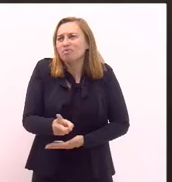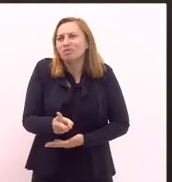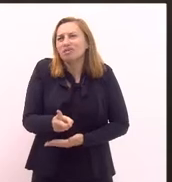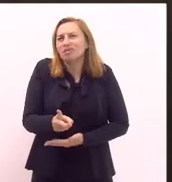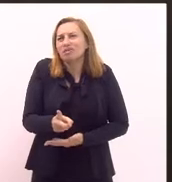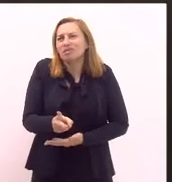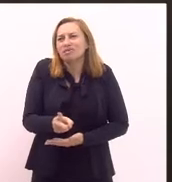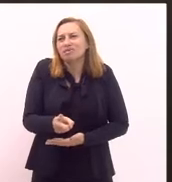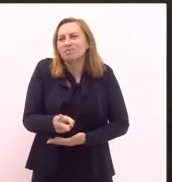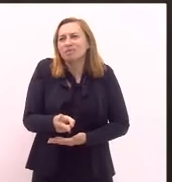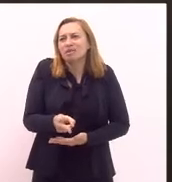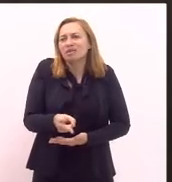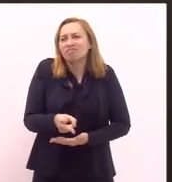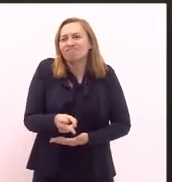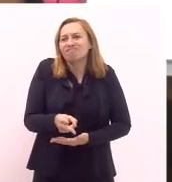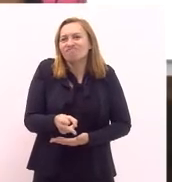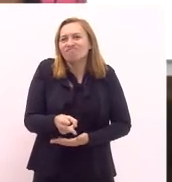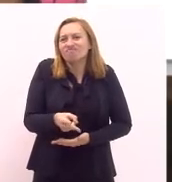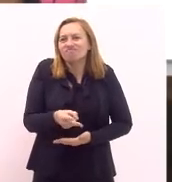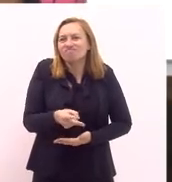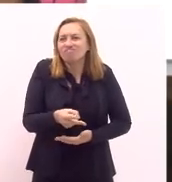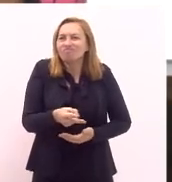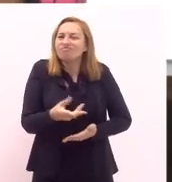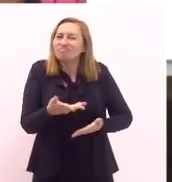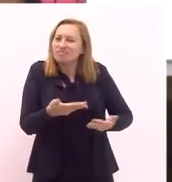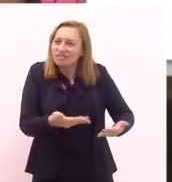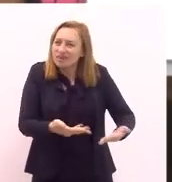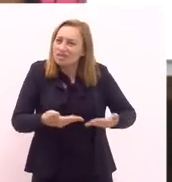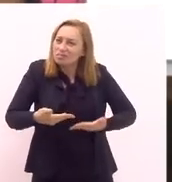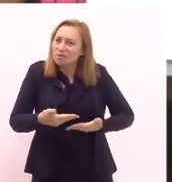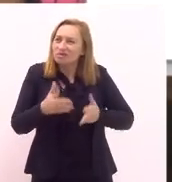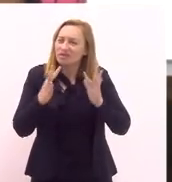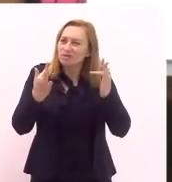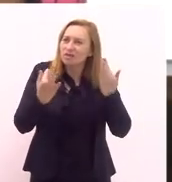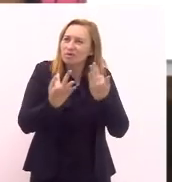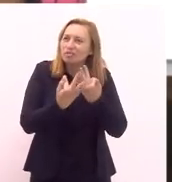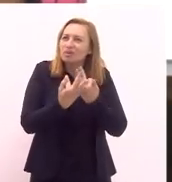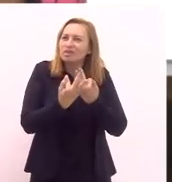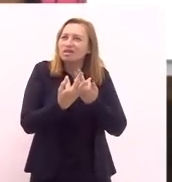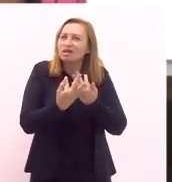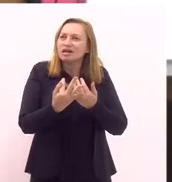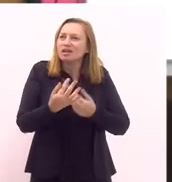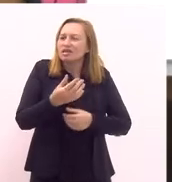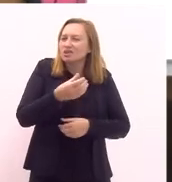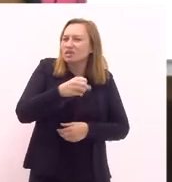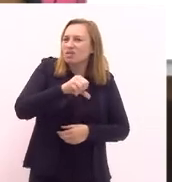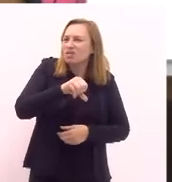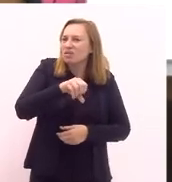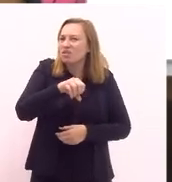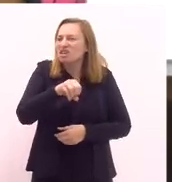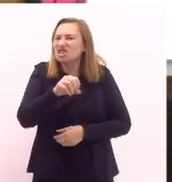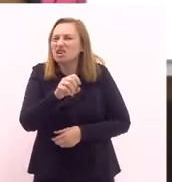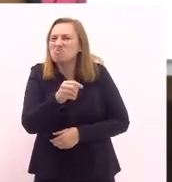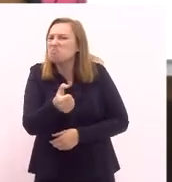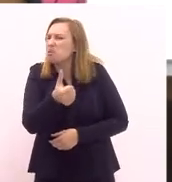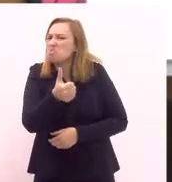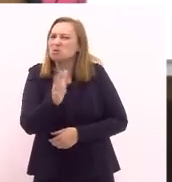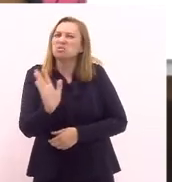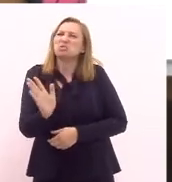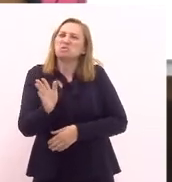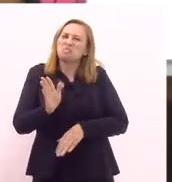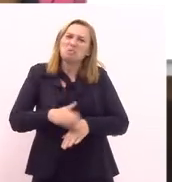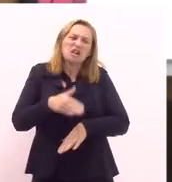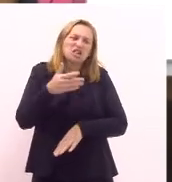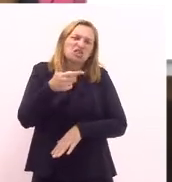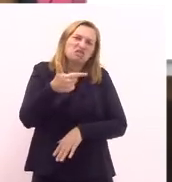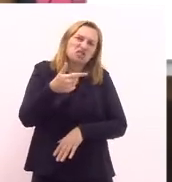muito muito bem recebido é na família desde lá de 90 e poucos se vão quase